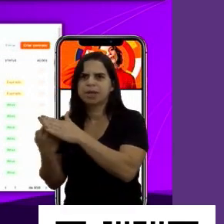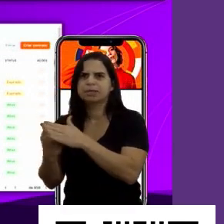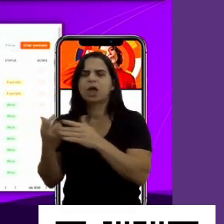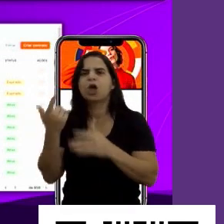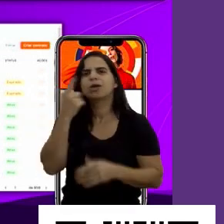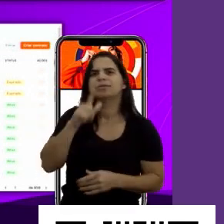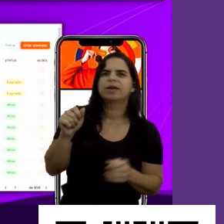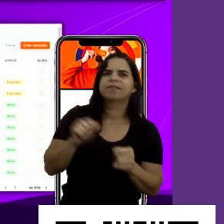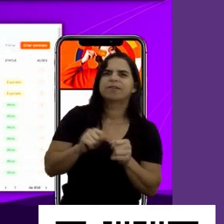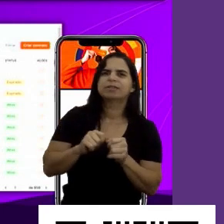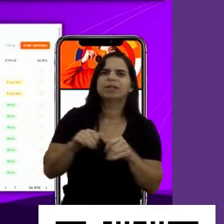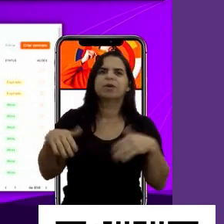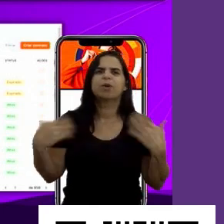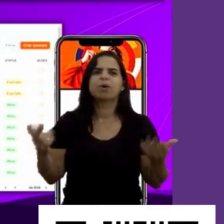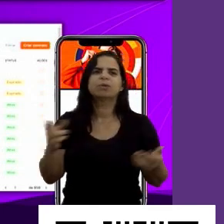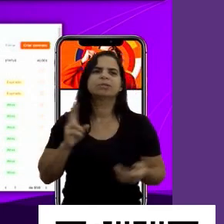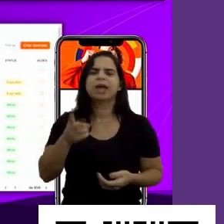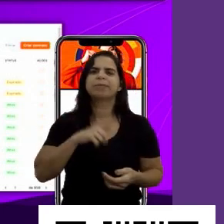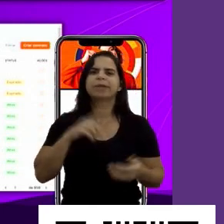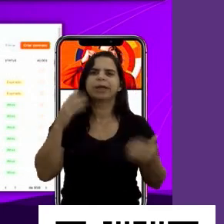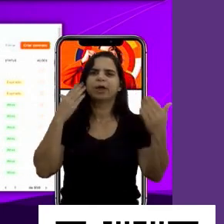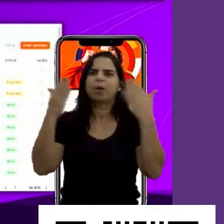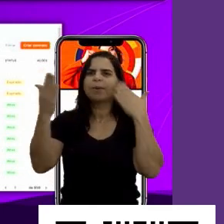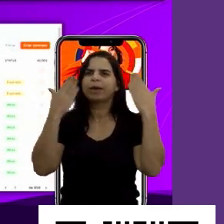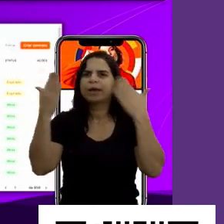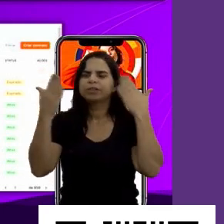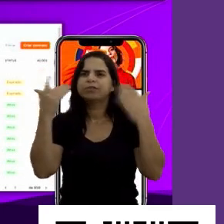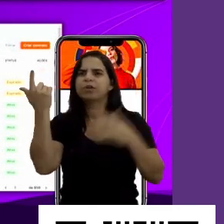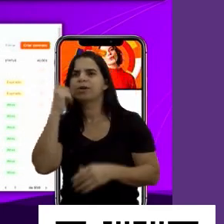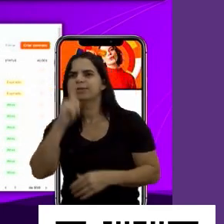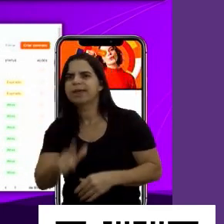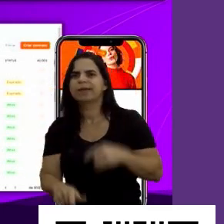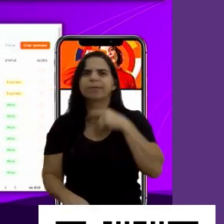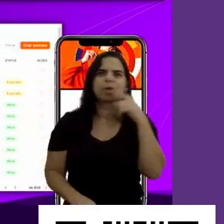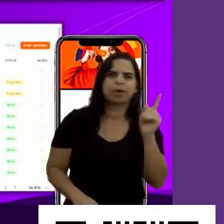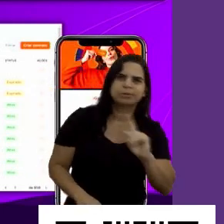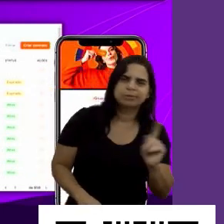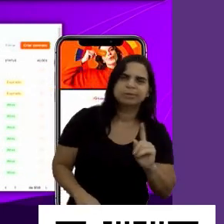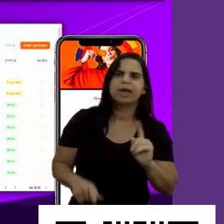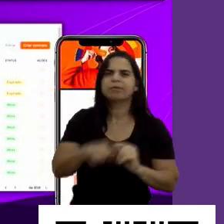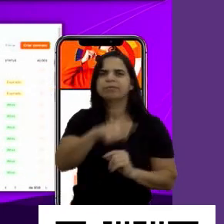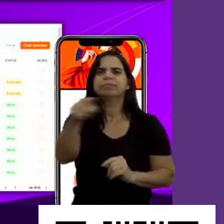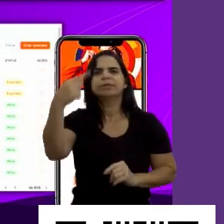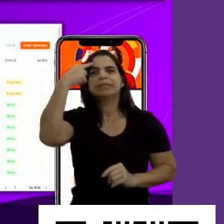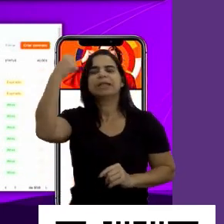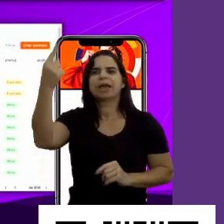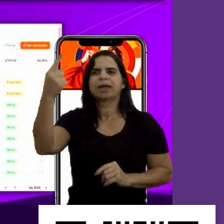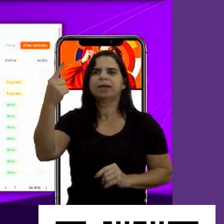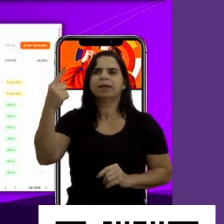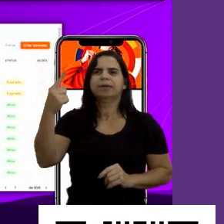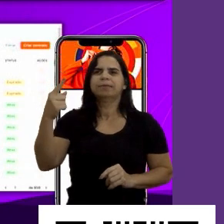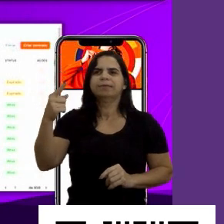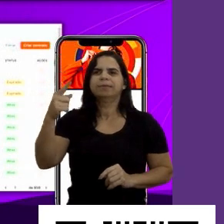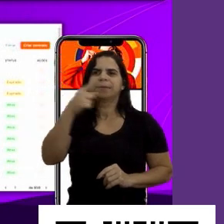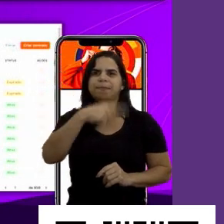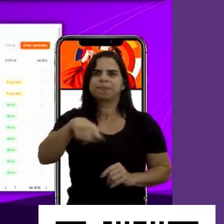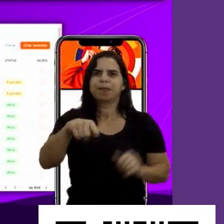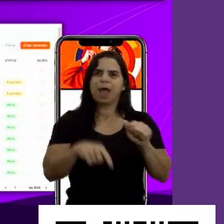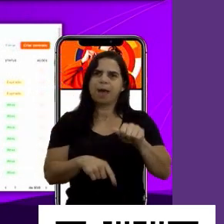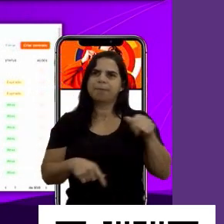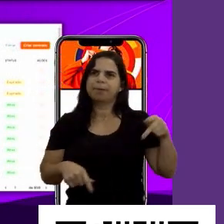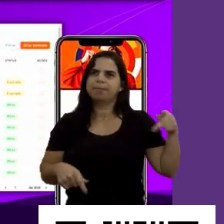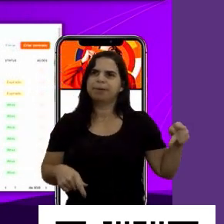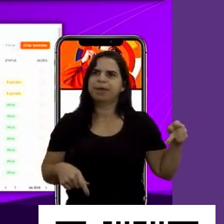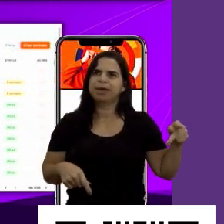Qual é sempre tem um comparativo O que que a gente consegue o que que a gente não consegue para vocês terem uma ideia aqui essa esse aplicativo no leite